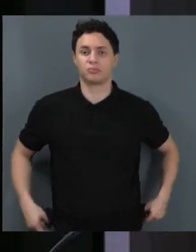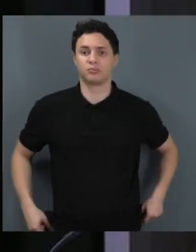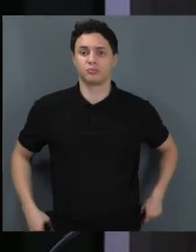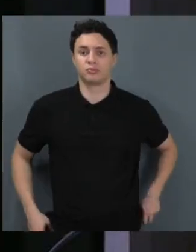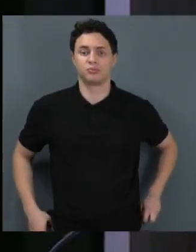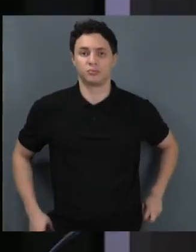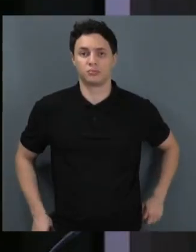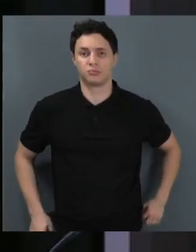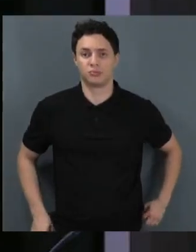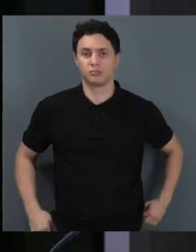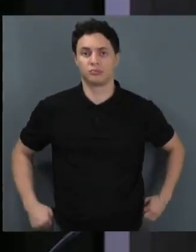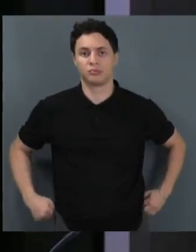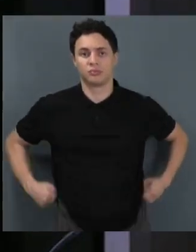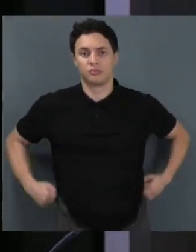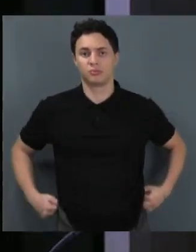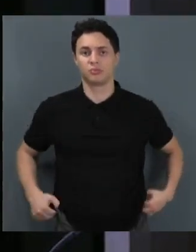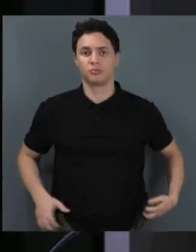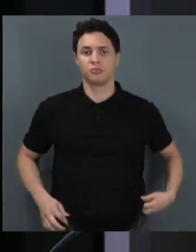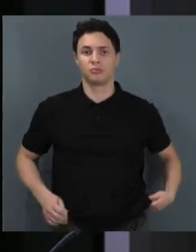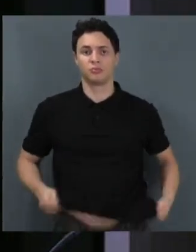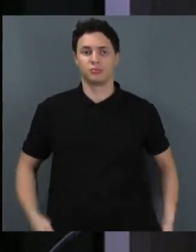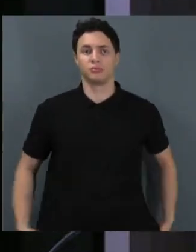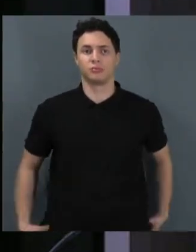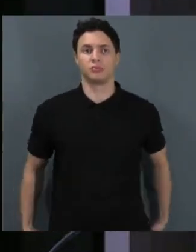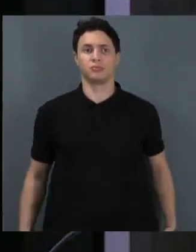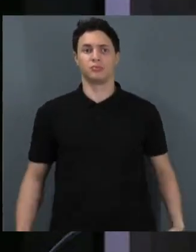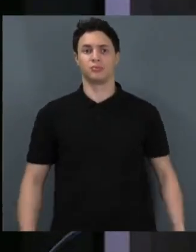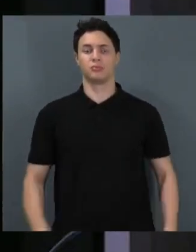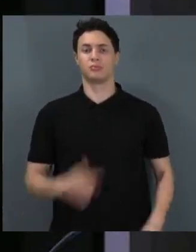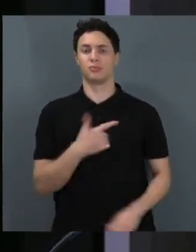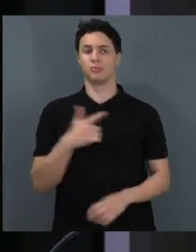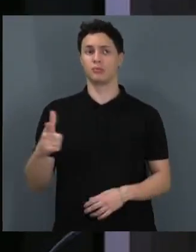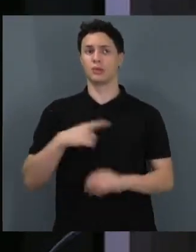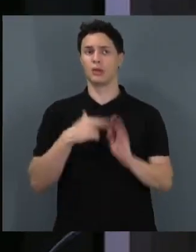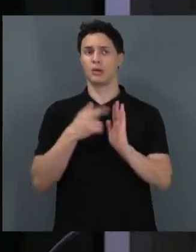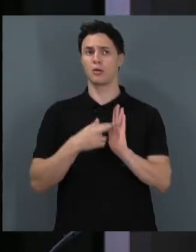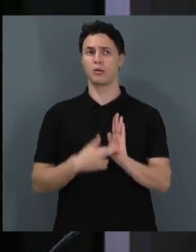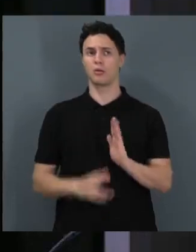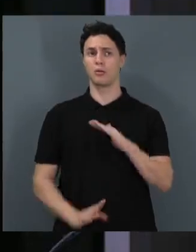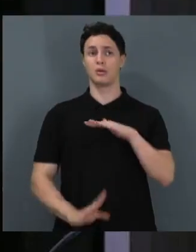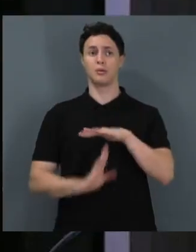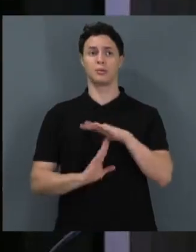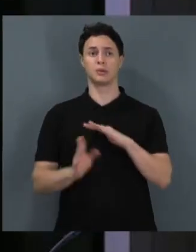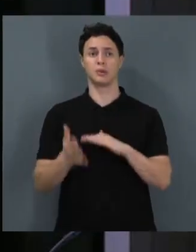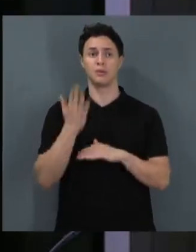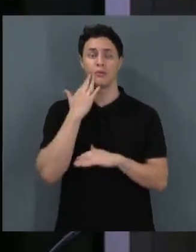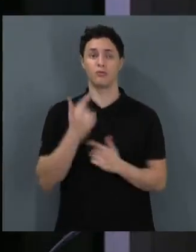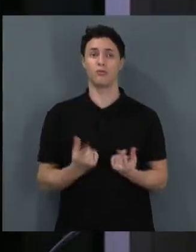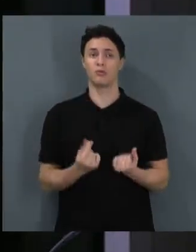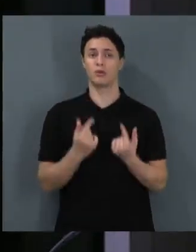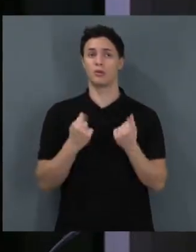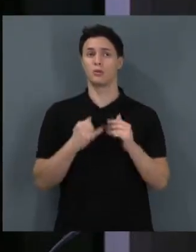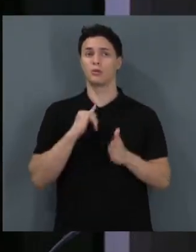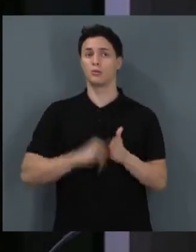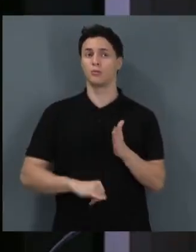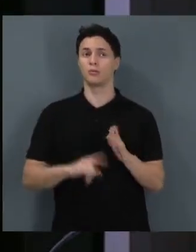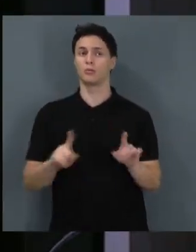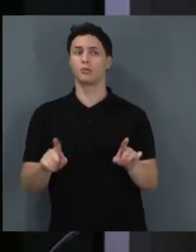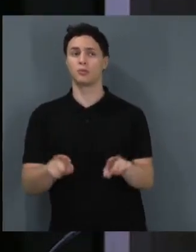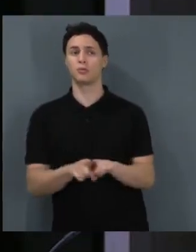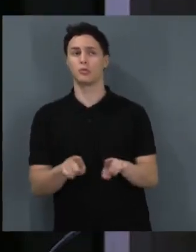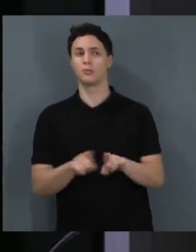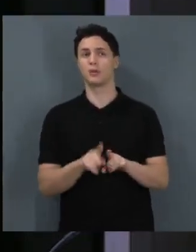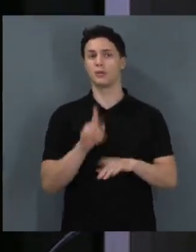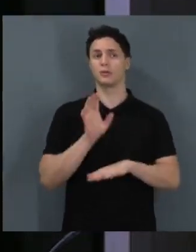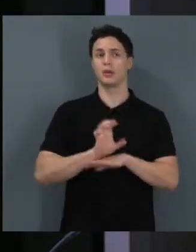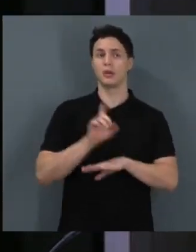o enquadramento nessa regulação para limitar o valor do imposto, o Estado